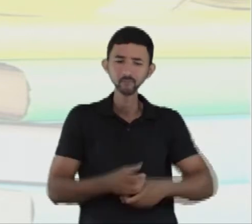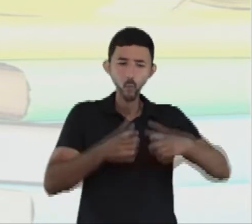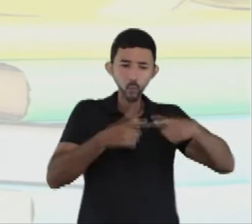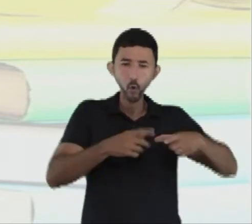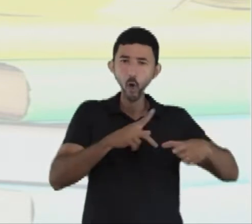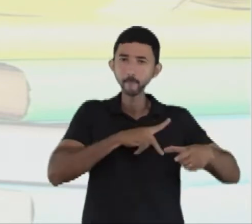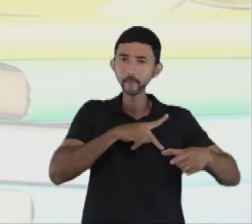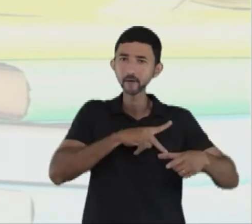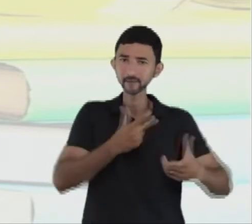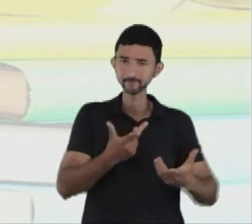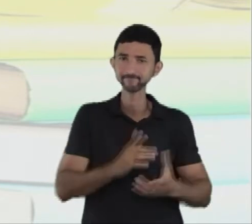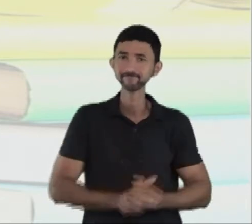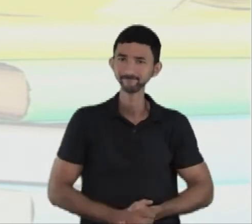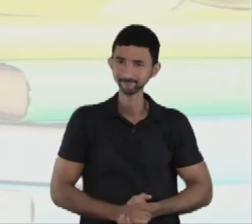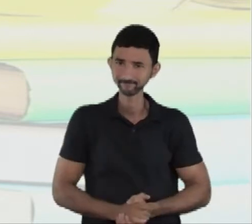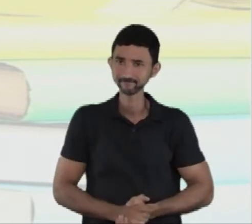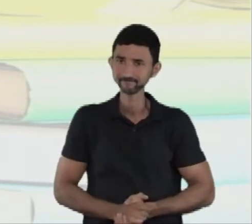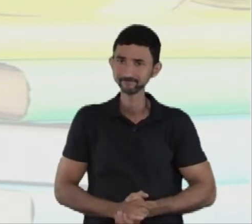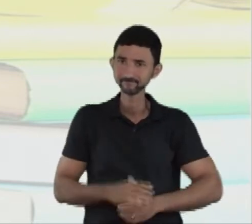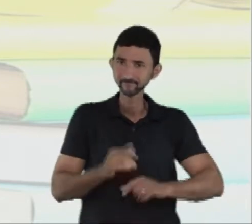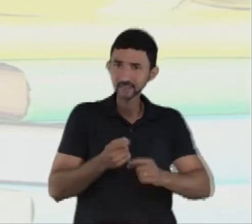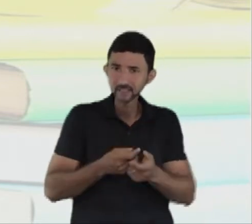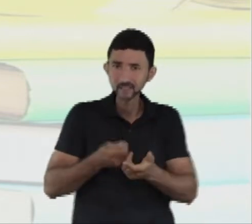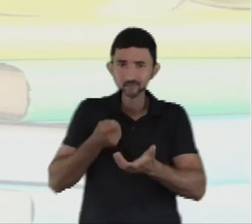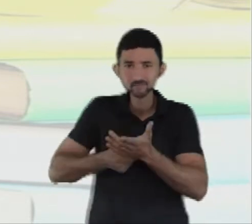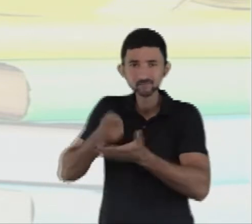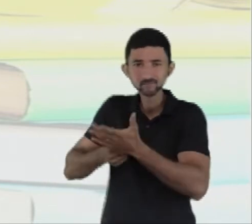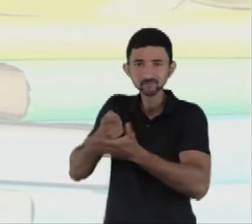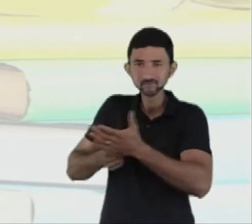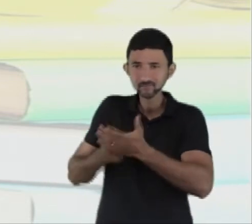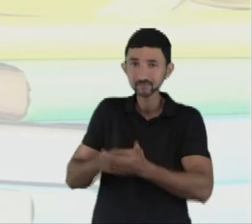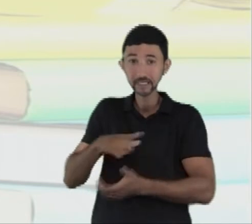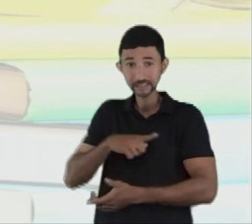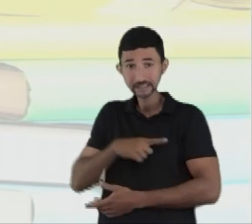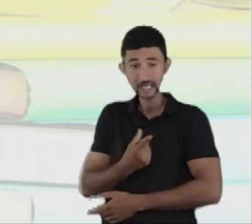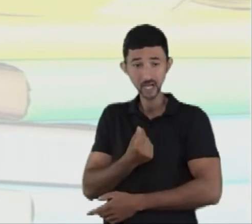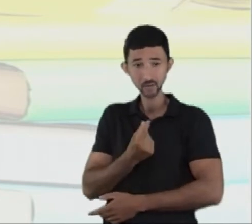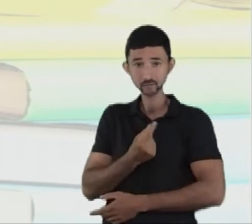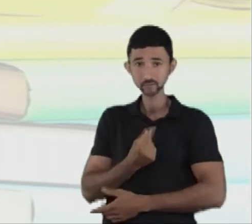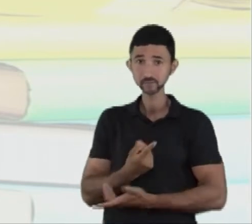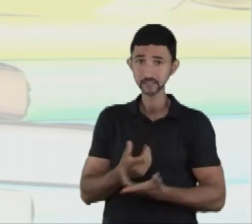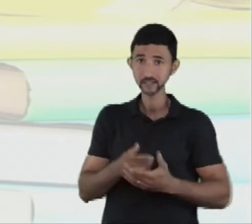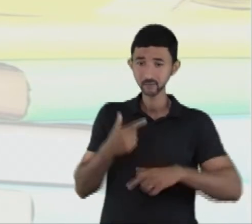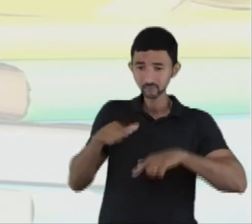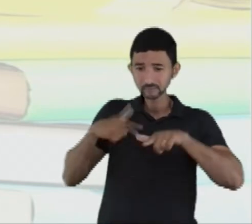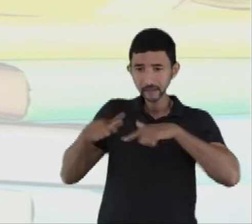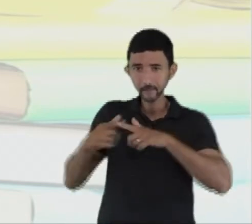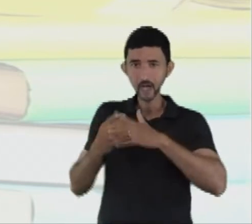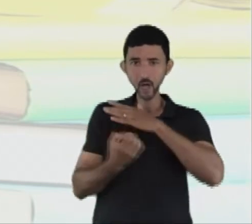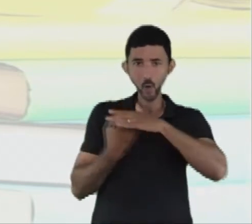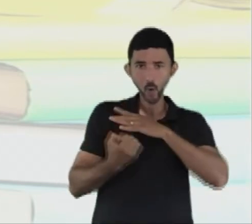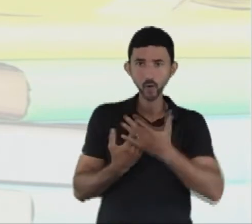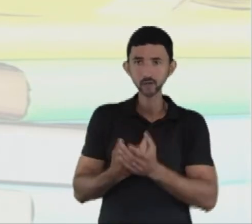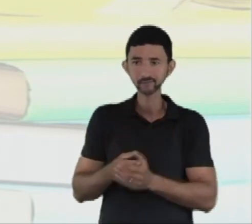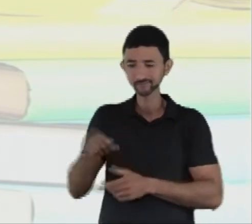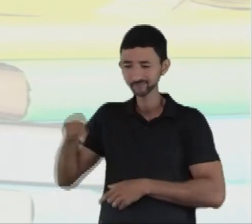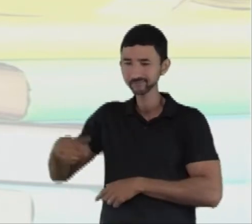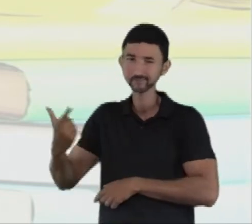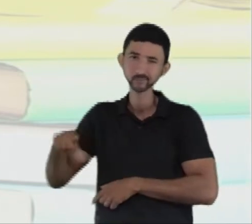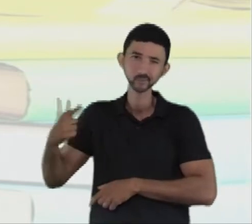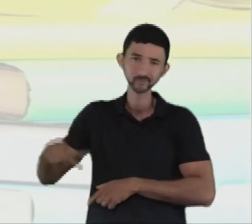privada. Ou seja, quem é que explora? É quem tem a propriedade dos meios de produção. E quem é explorado é quem não tem